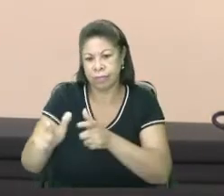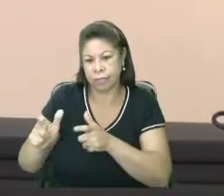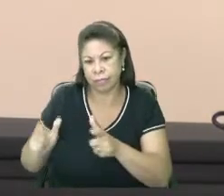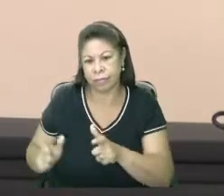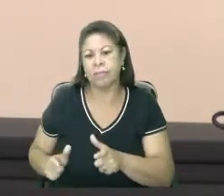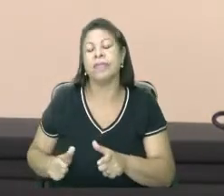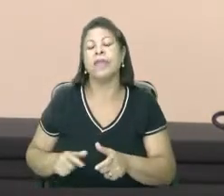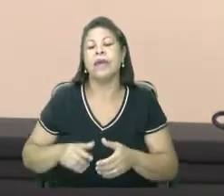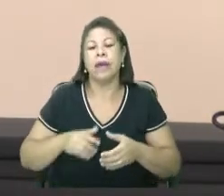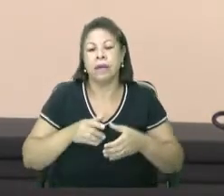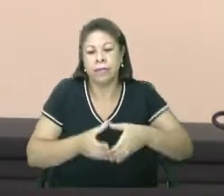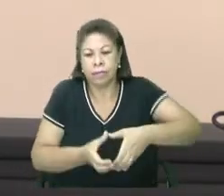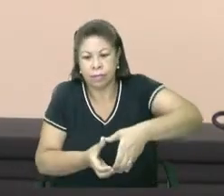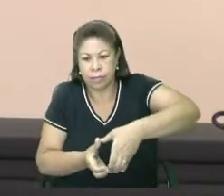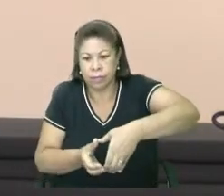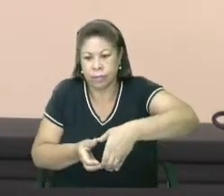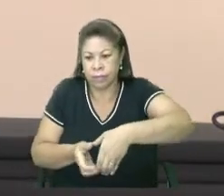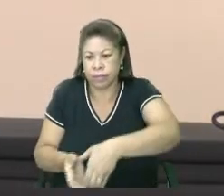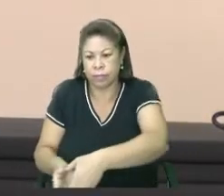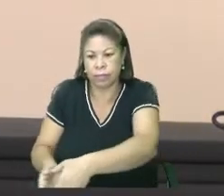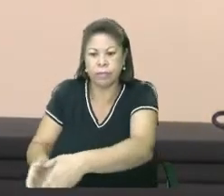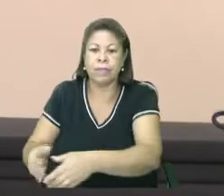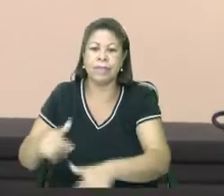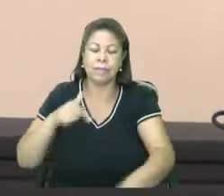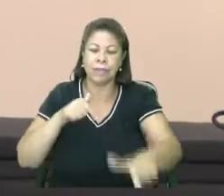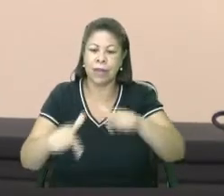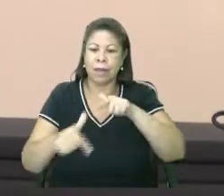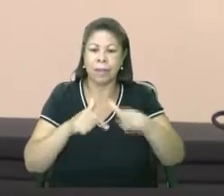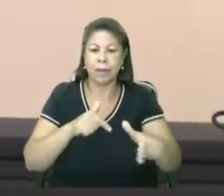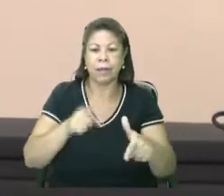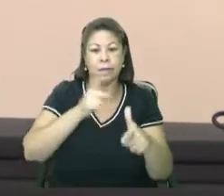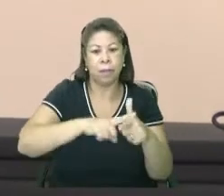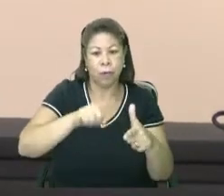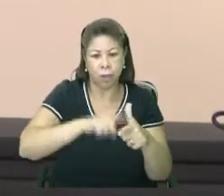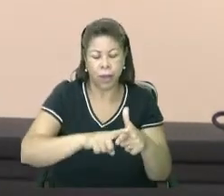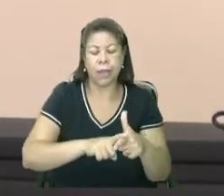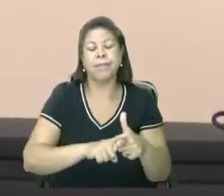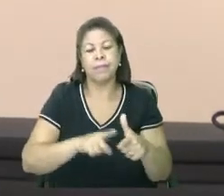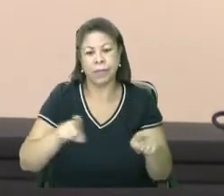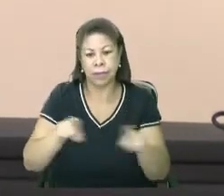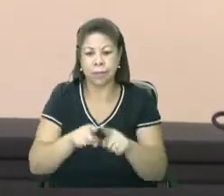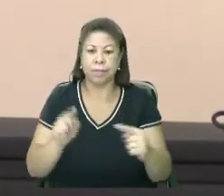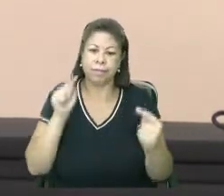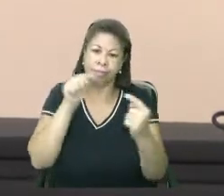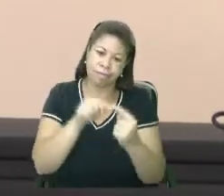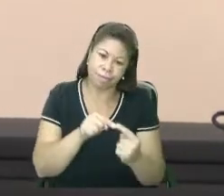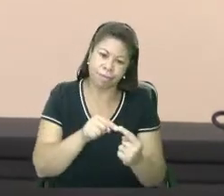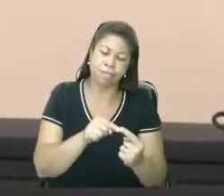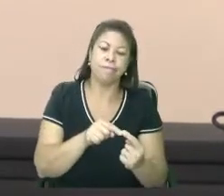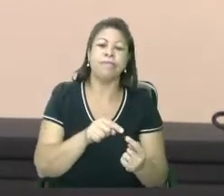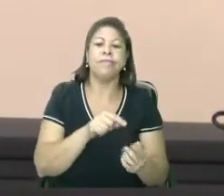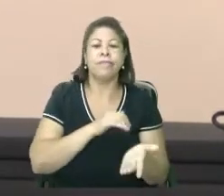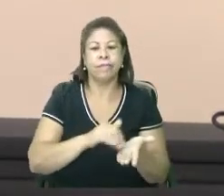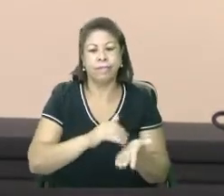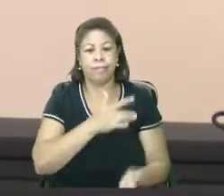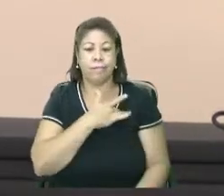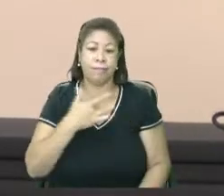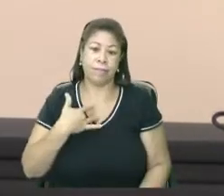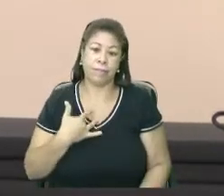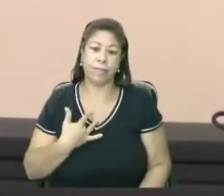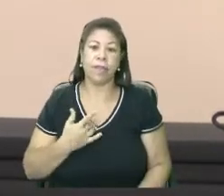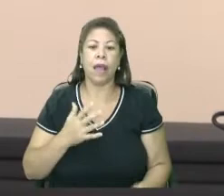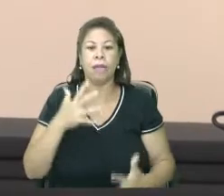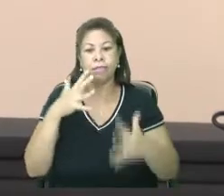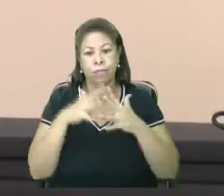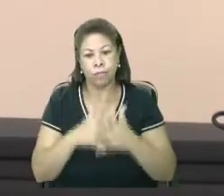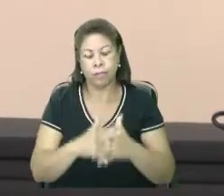saneamento básico, a questão de emprego, tudo isso acaba gerando problemas para a saúde, acaba gerando desnutridos, acaba gerando complicações que vêm para